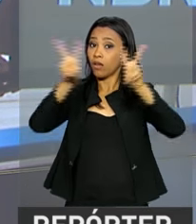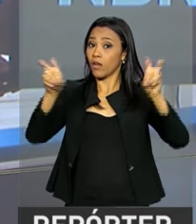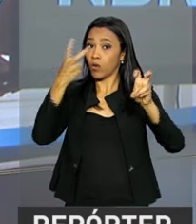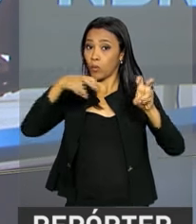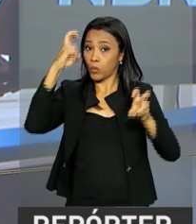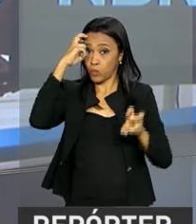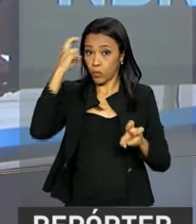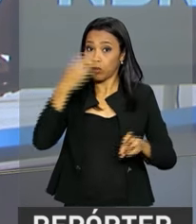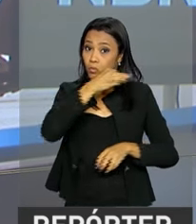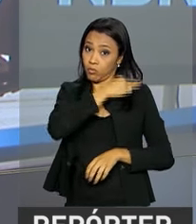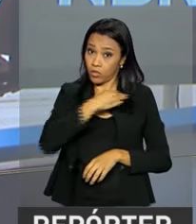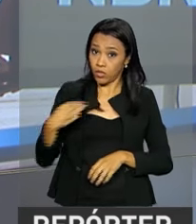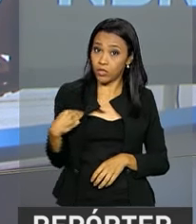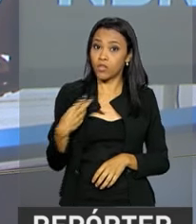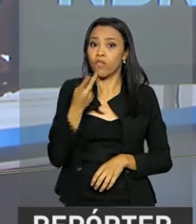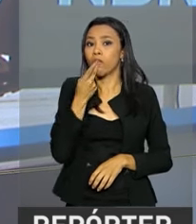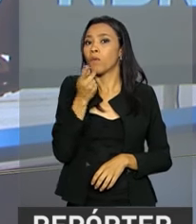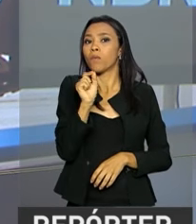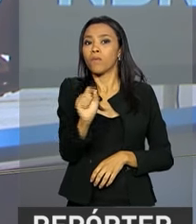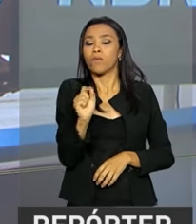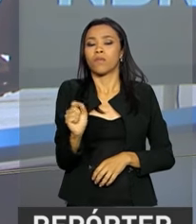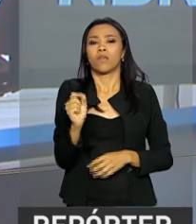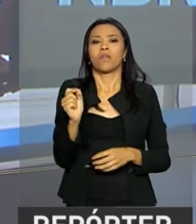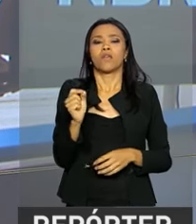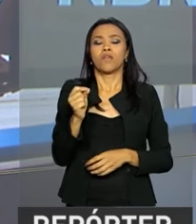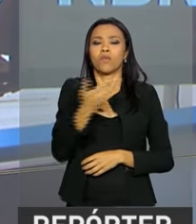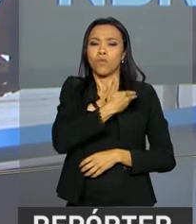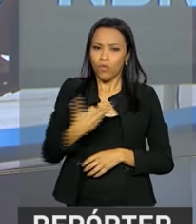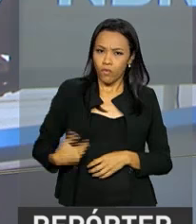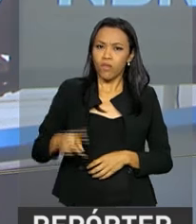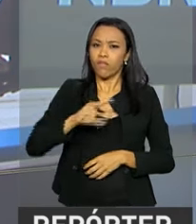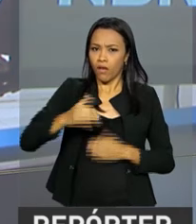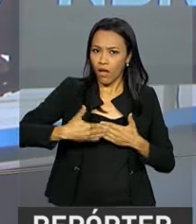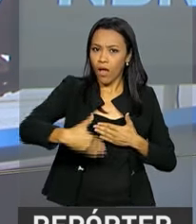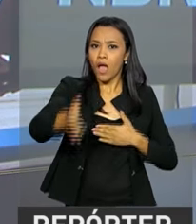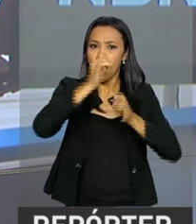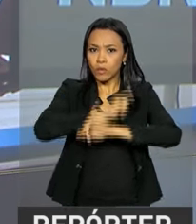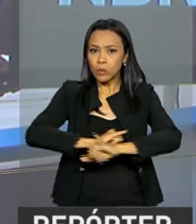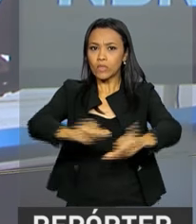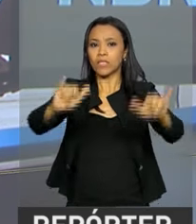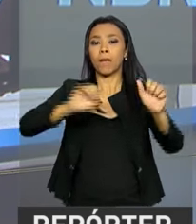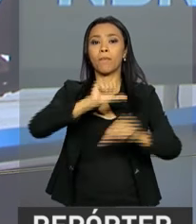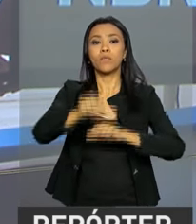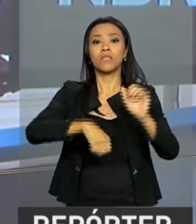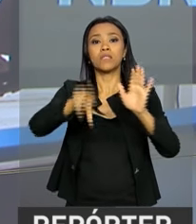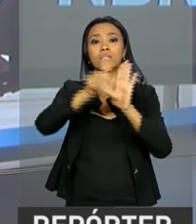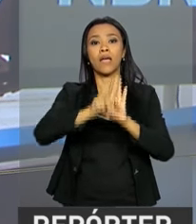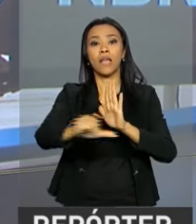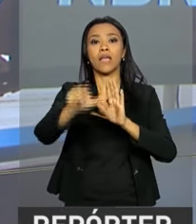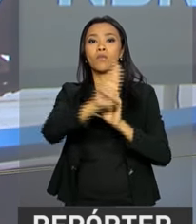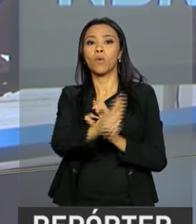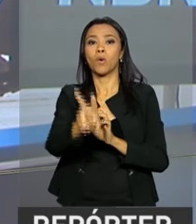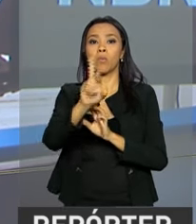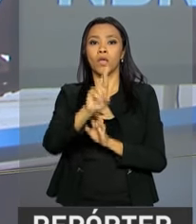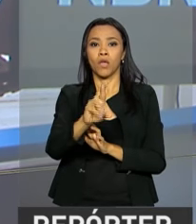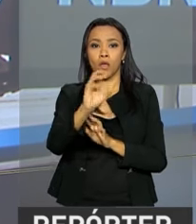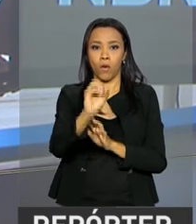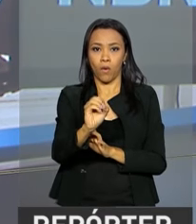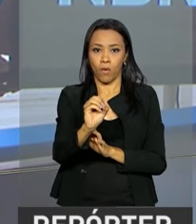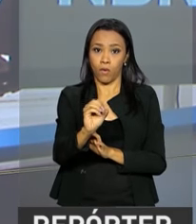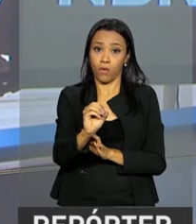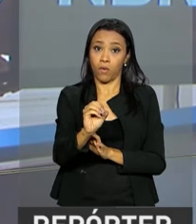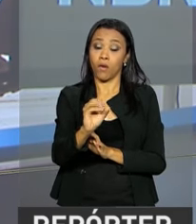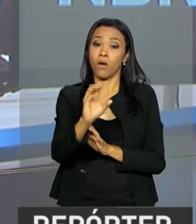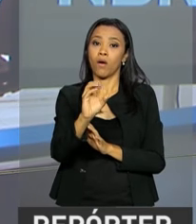da Cultura, Roberto Freire, disse que o governo vai anunciar mudanças na Lei Rouanet ainda este mês. Em entrevista